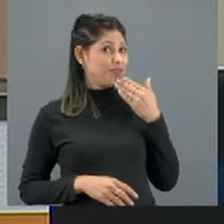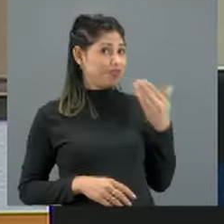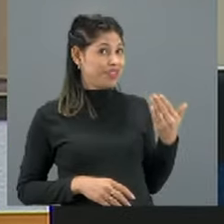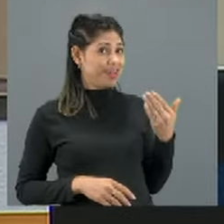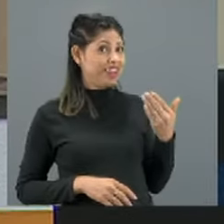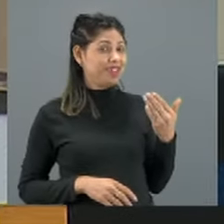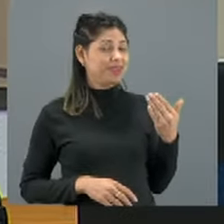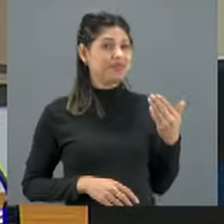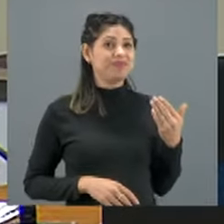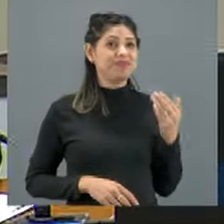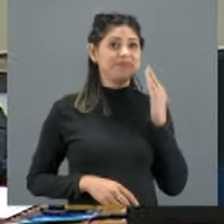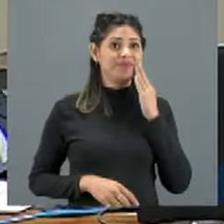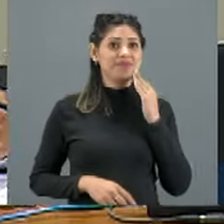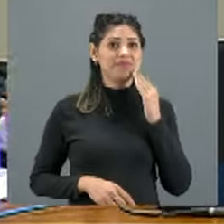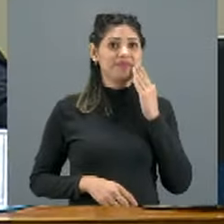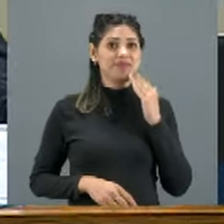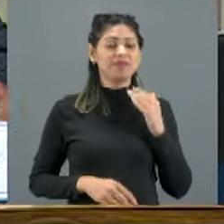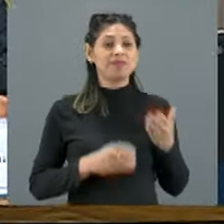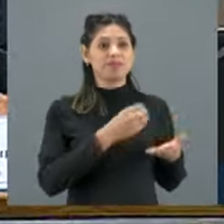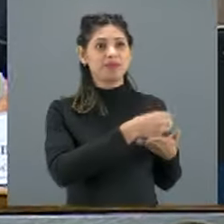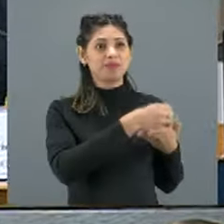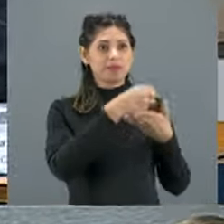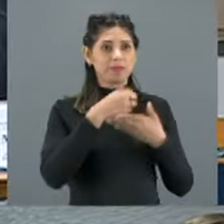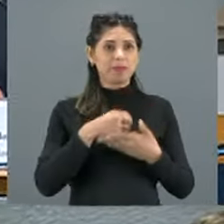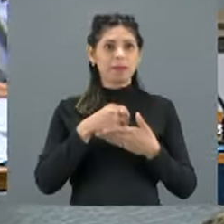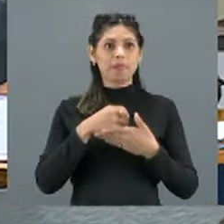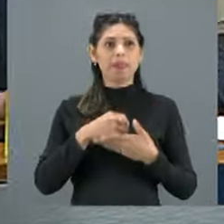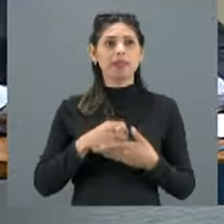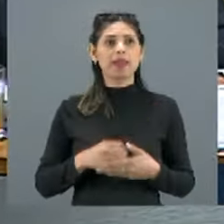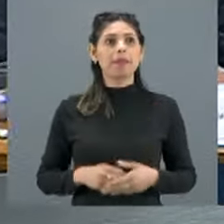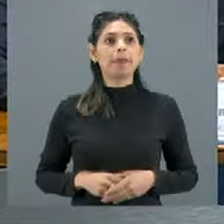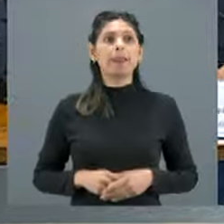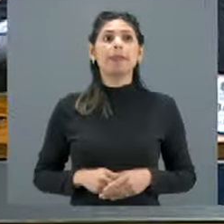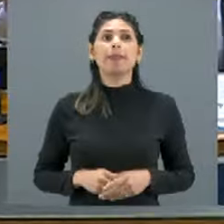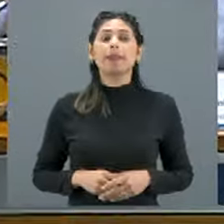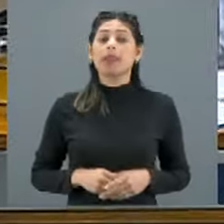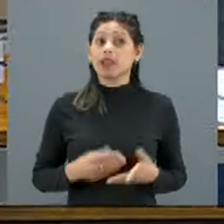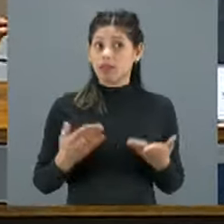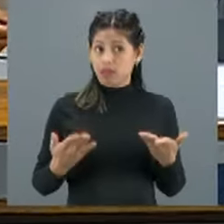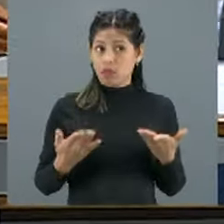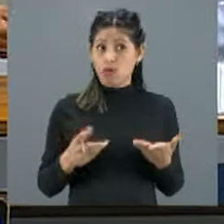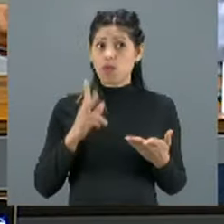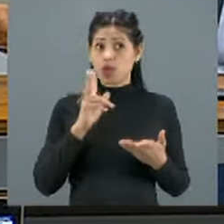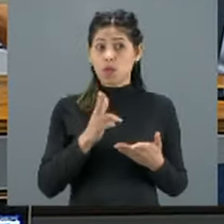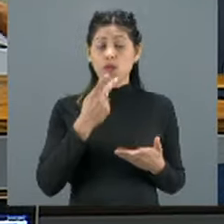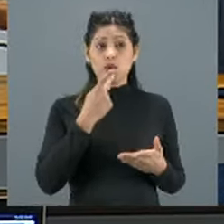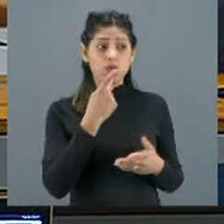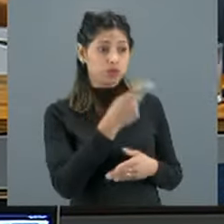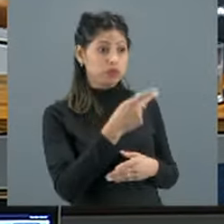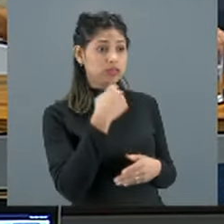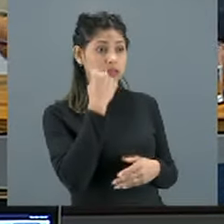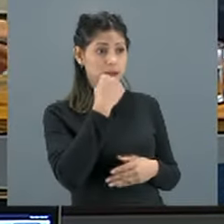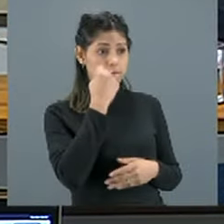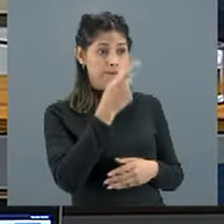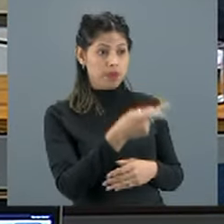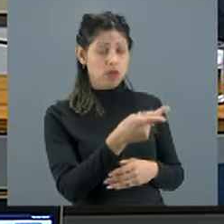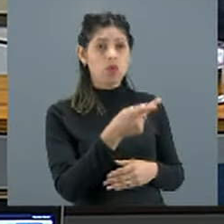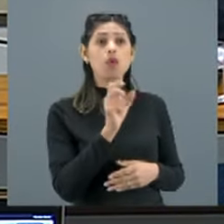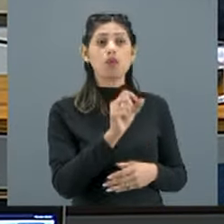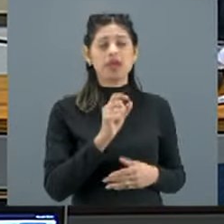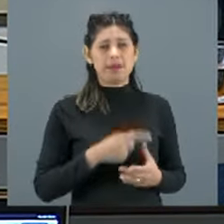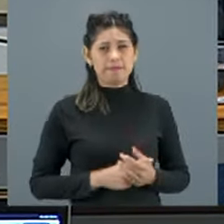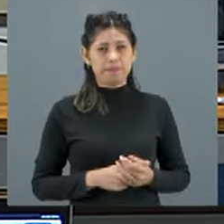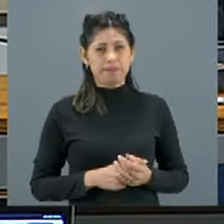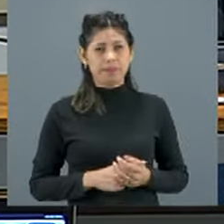tamanho. É como eu disse o senador Plínio, mas que isso fique bem claro. Essa é uma estratégia das ONGs.